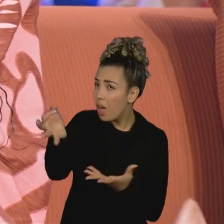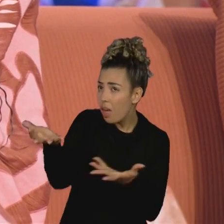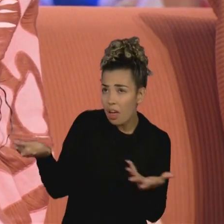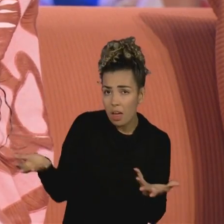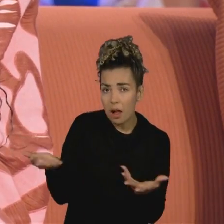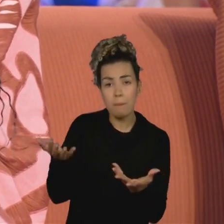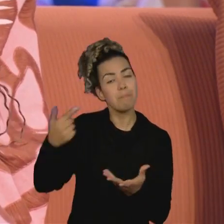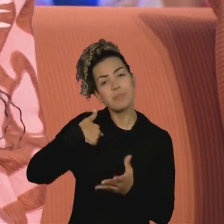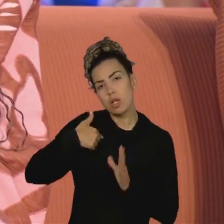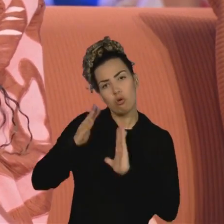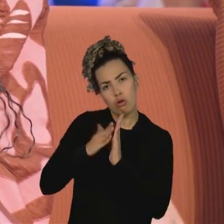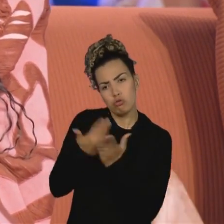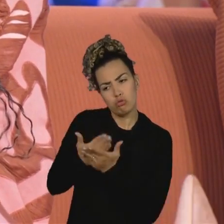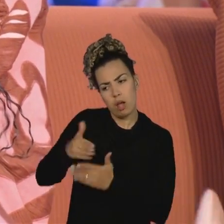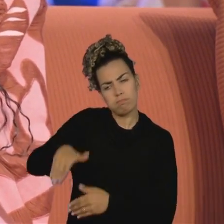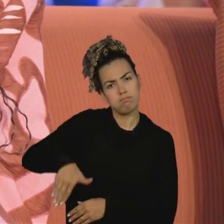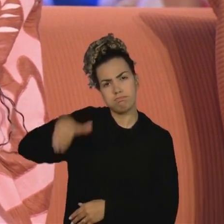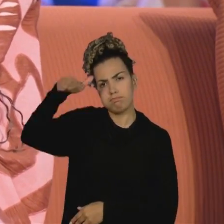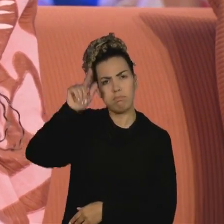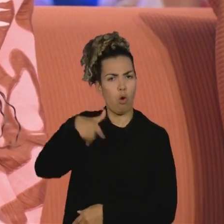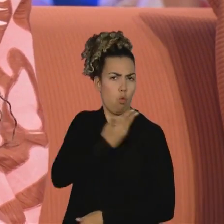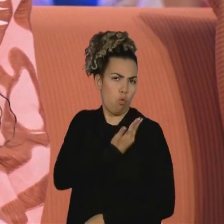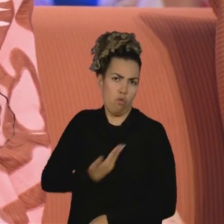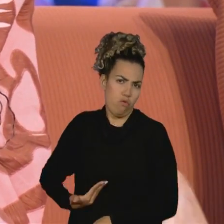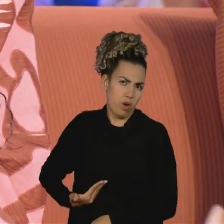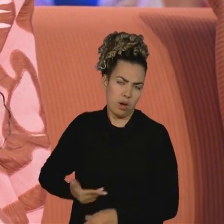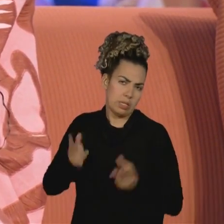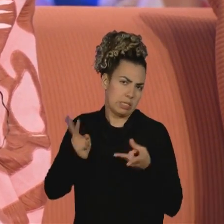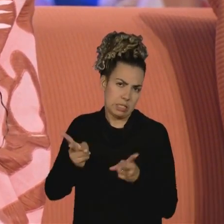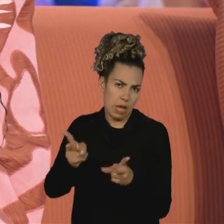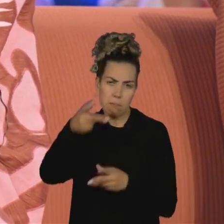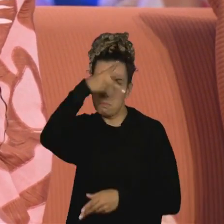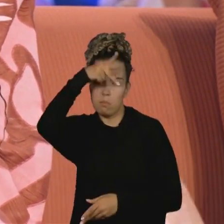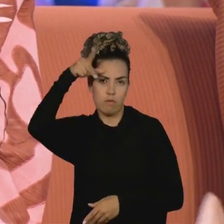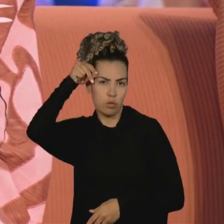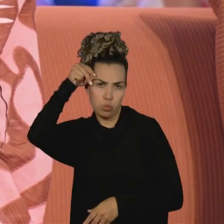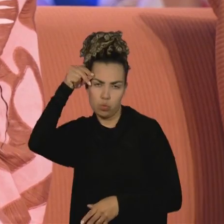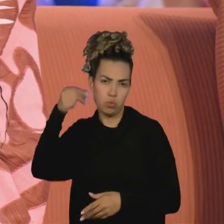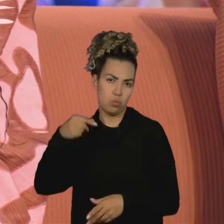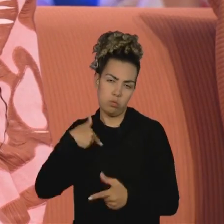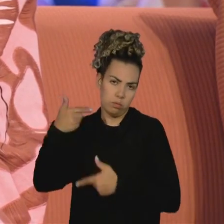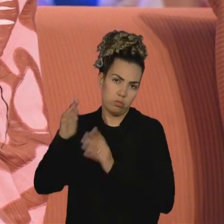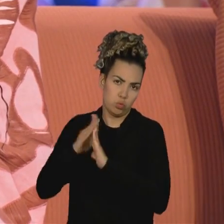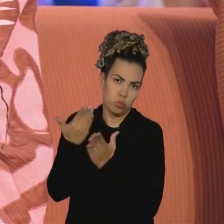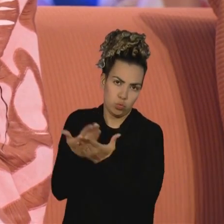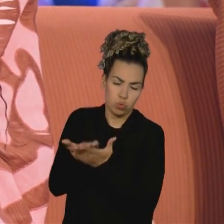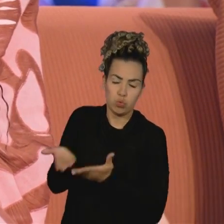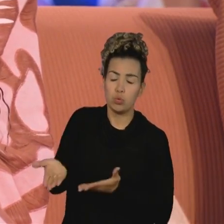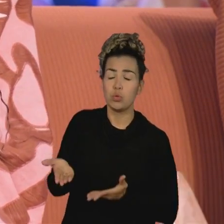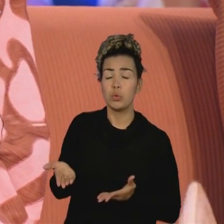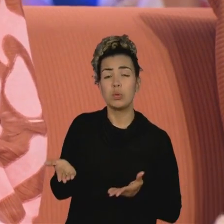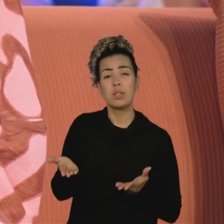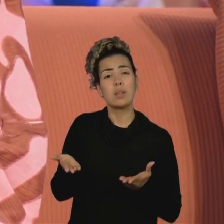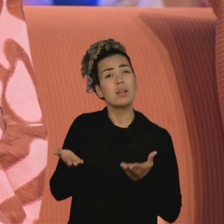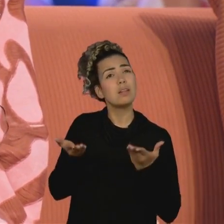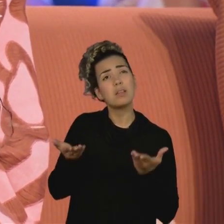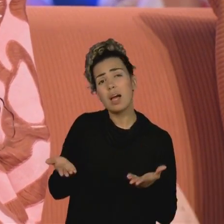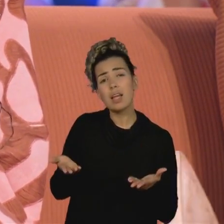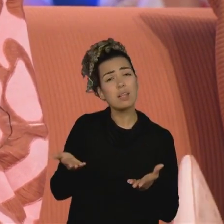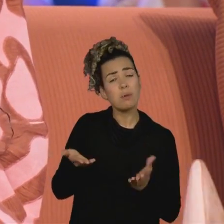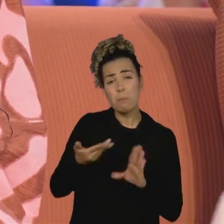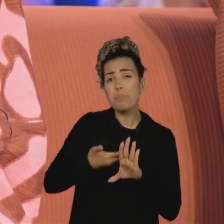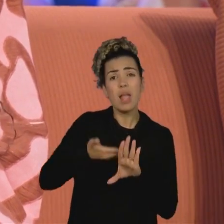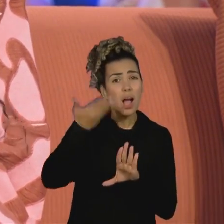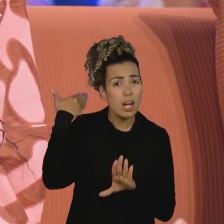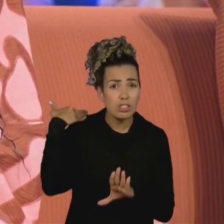sempre estudei escola pública, estudei escola municipal e estadual, né? E muito mal